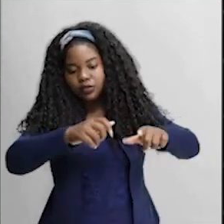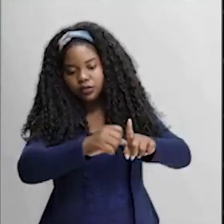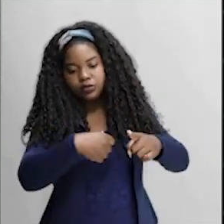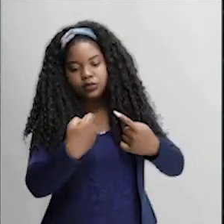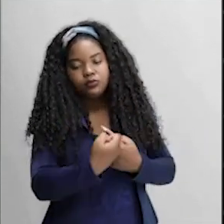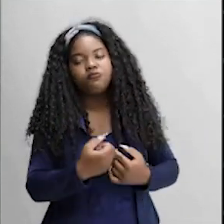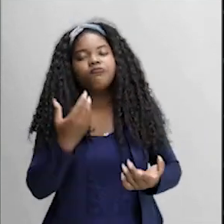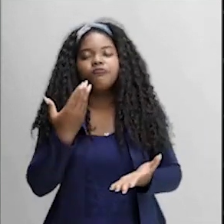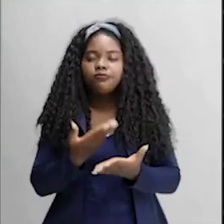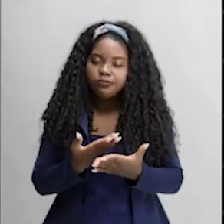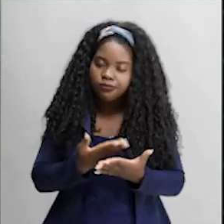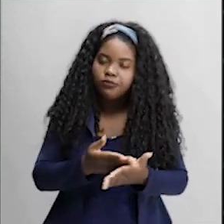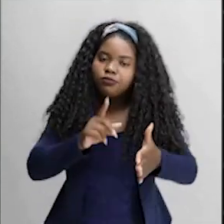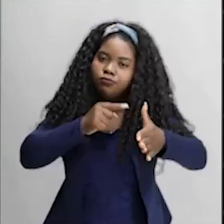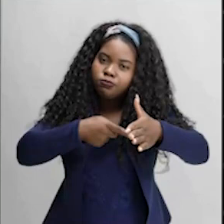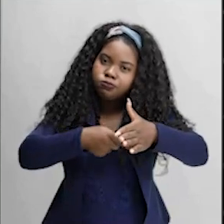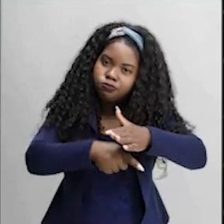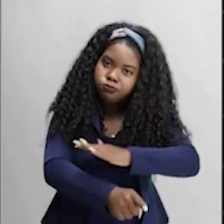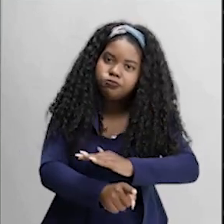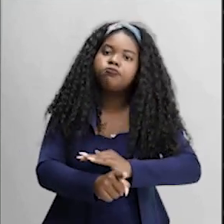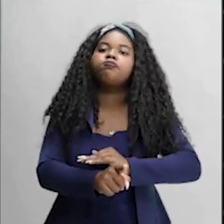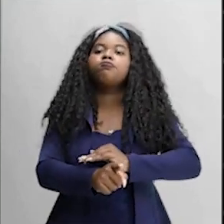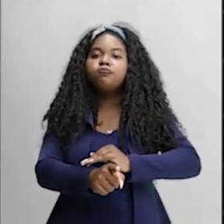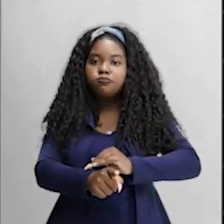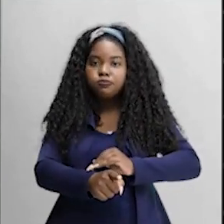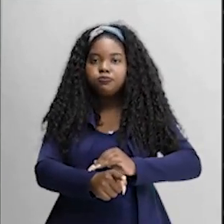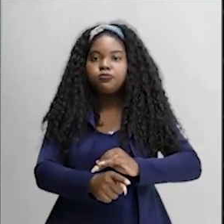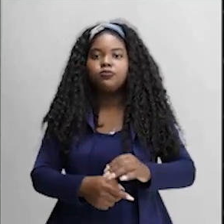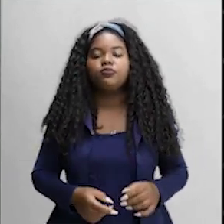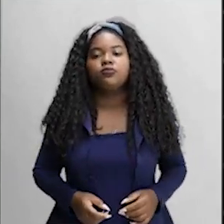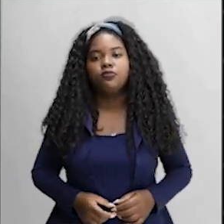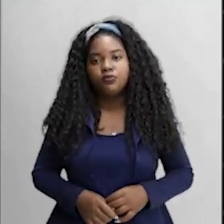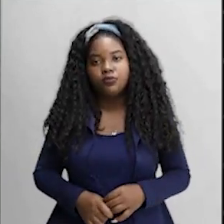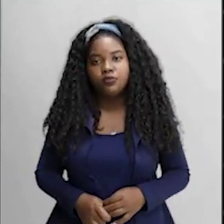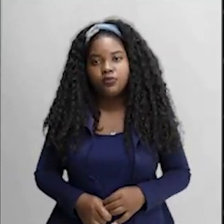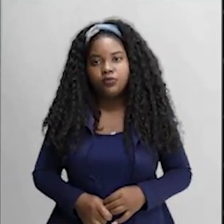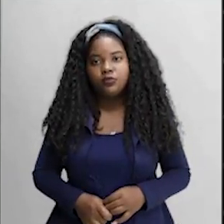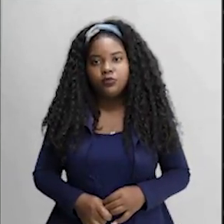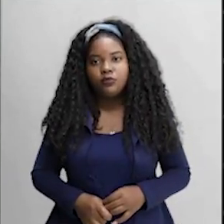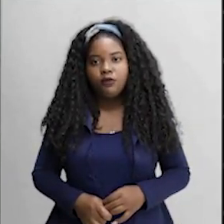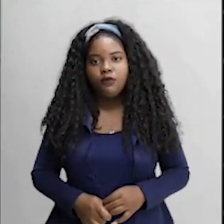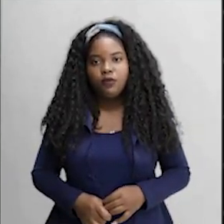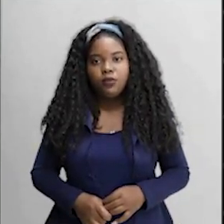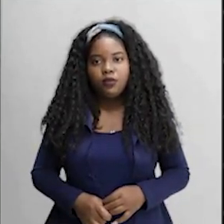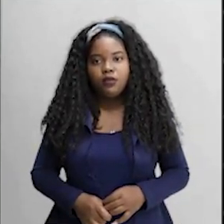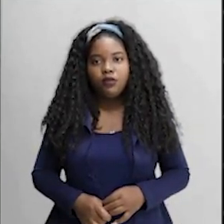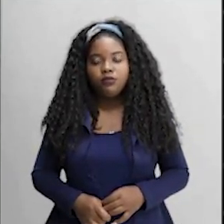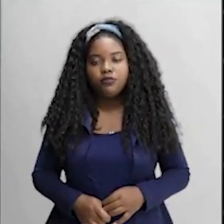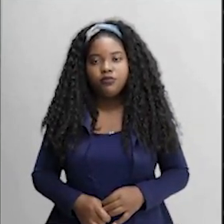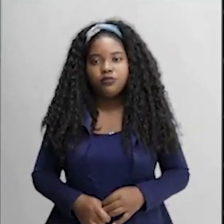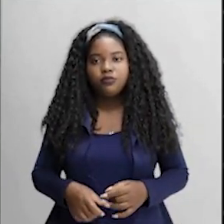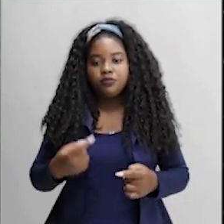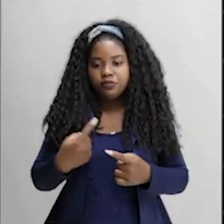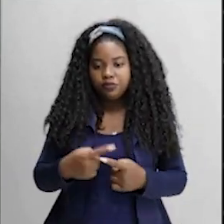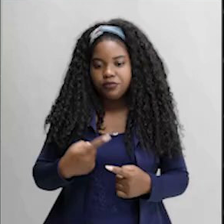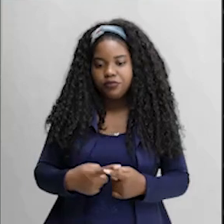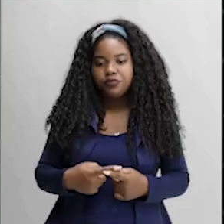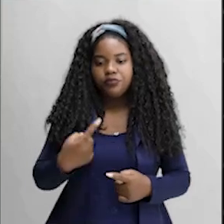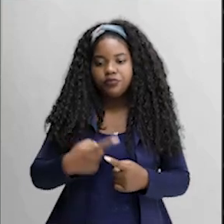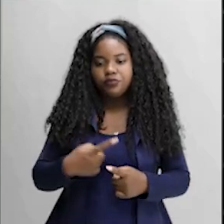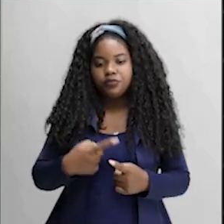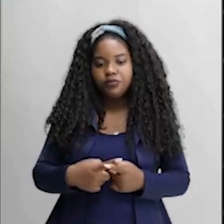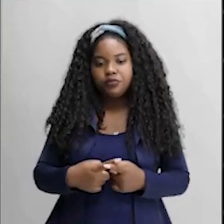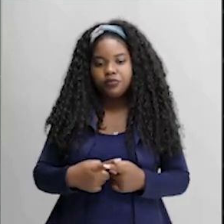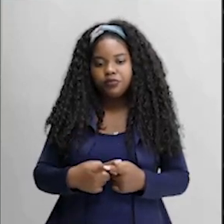muito estudada, ela precisa ser muito digerida e ela precisa ser muito tematizada ainda, para que a gente possa desfazer alguns nós que a